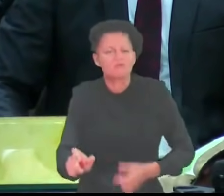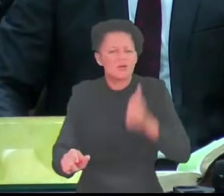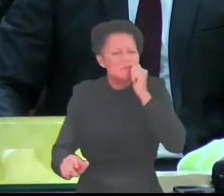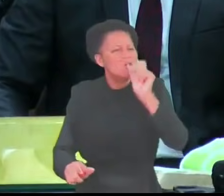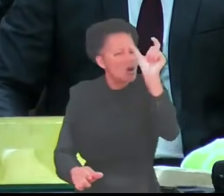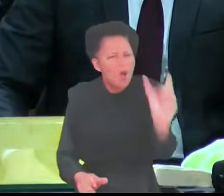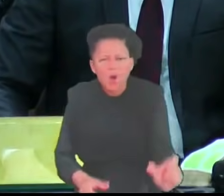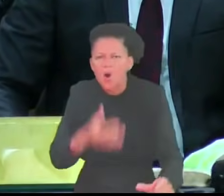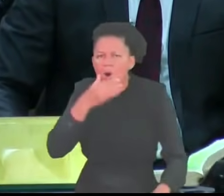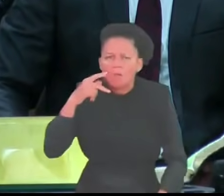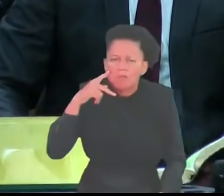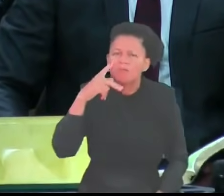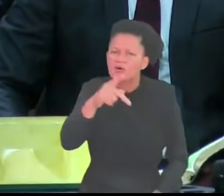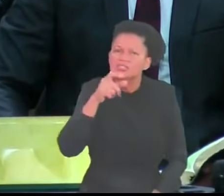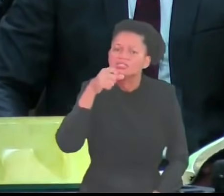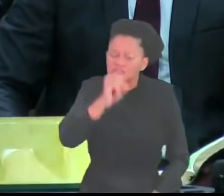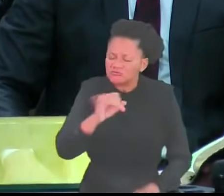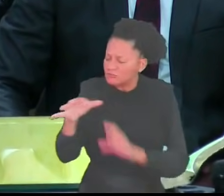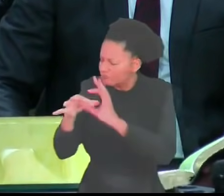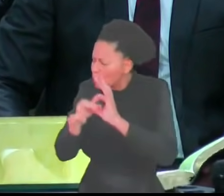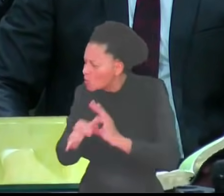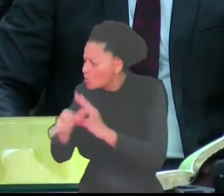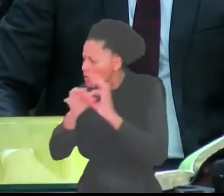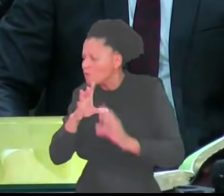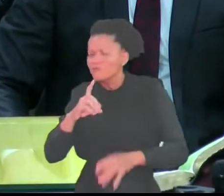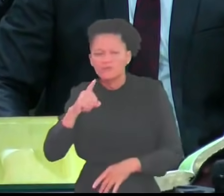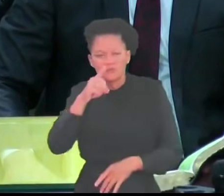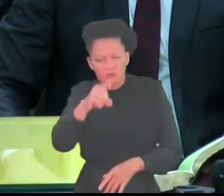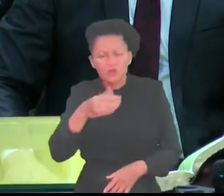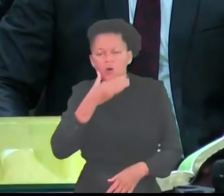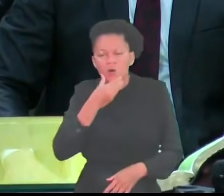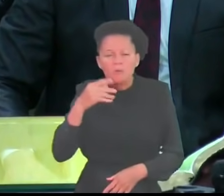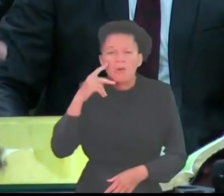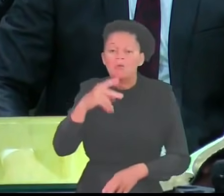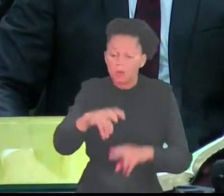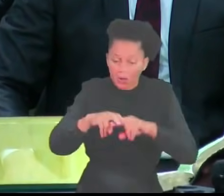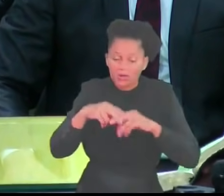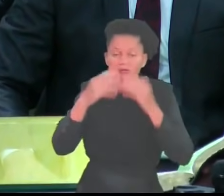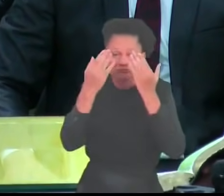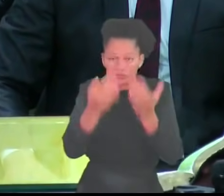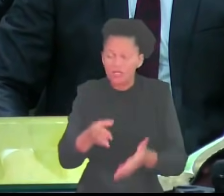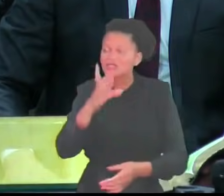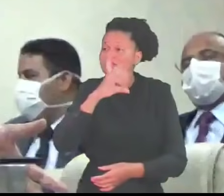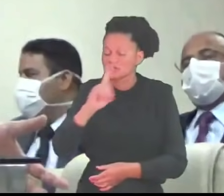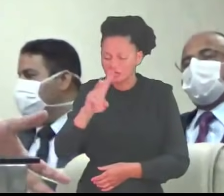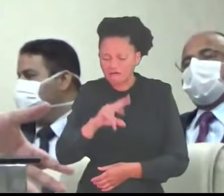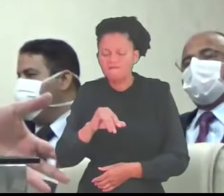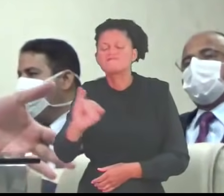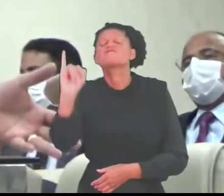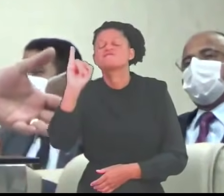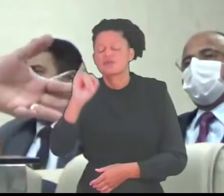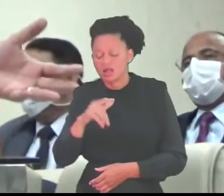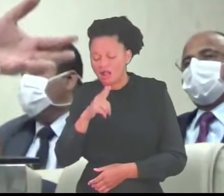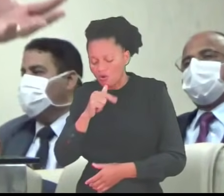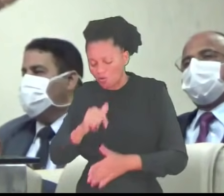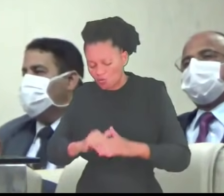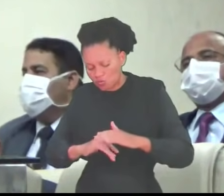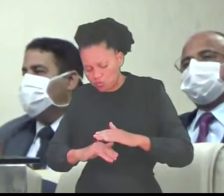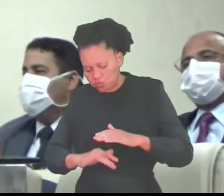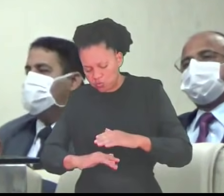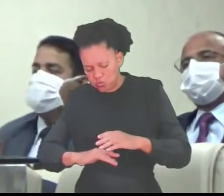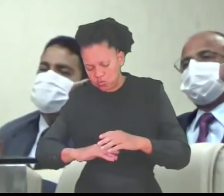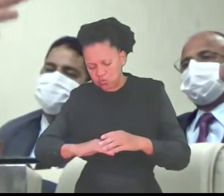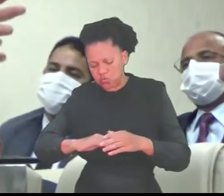profeta. Se você tem comunhão com Deus, você é profeta. E por sua causa, Deus vai fazer lençóis freáticos.